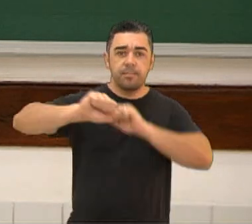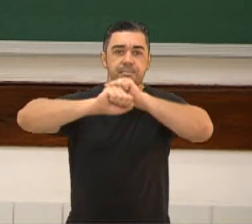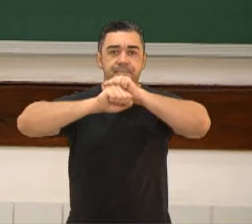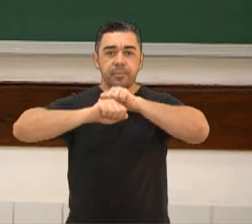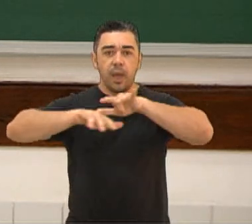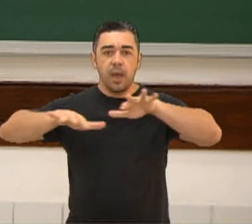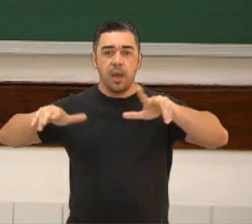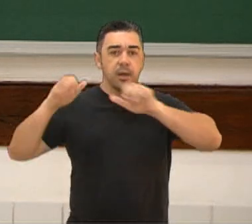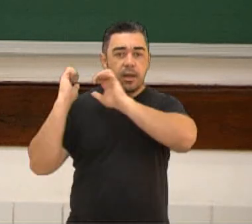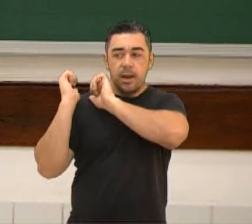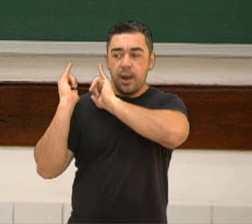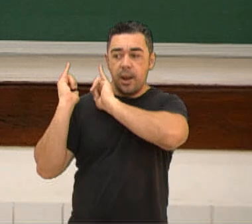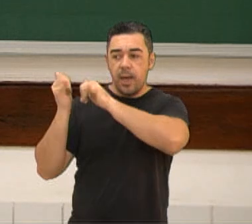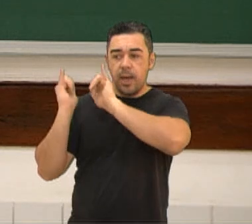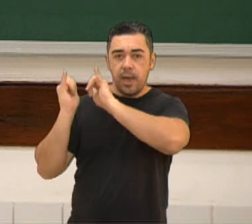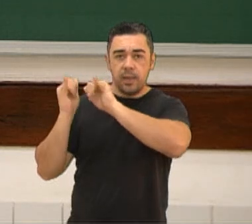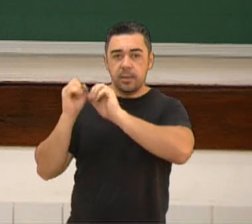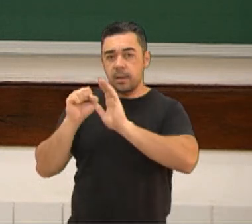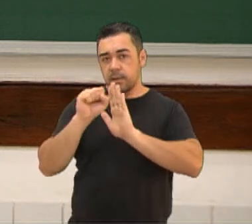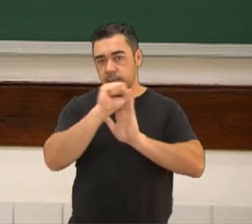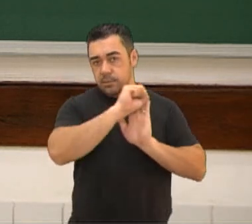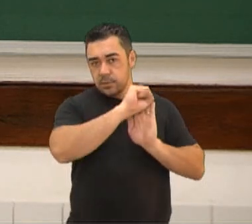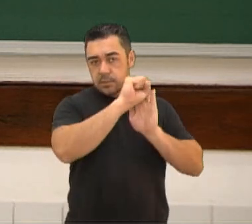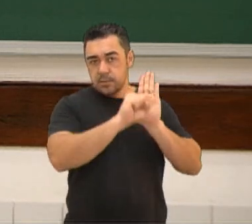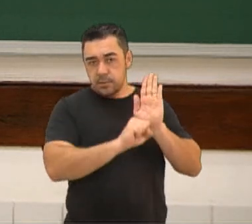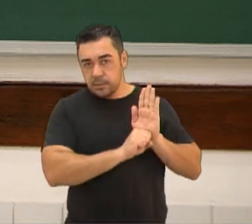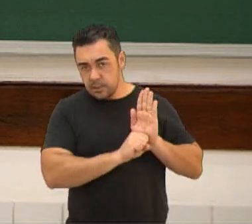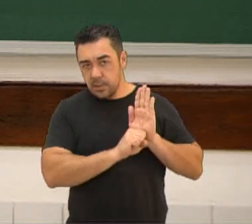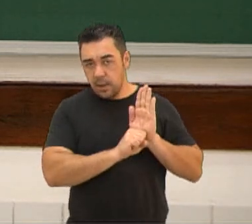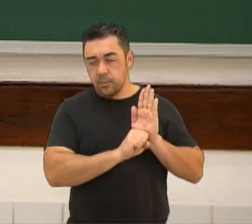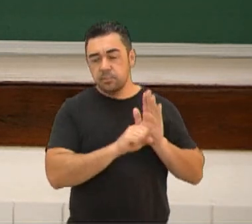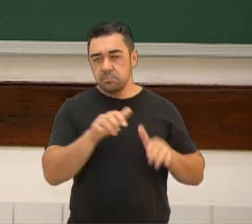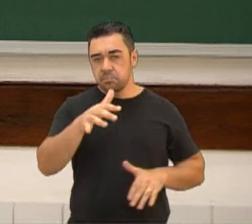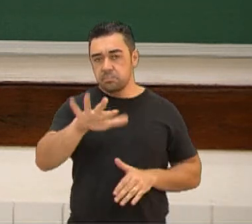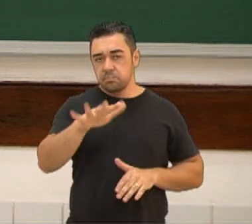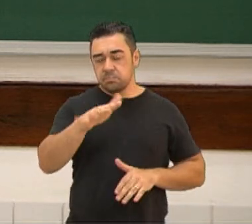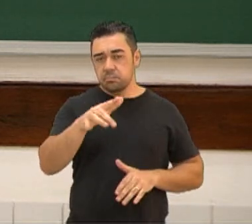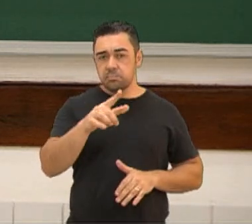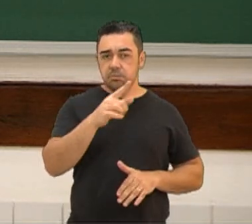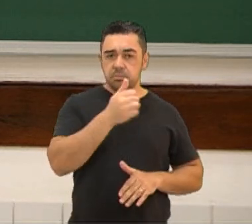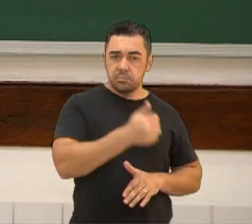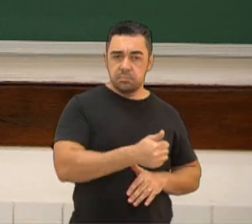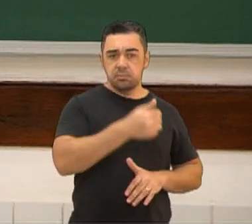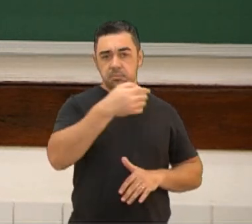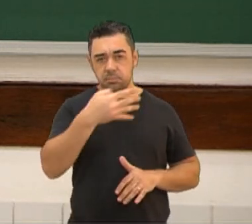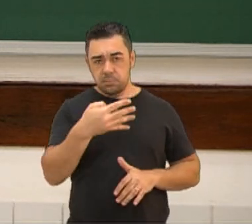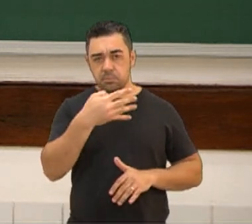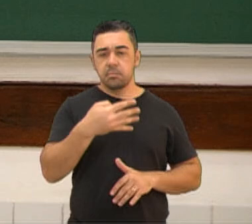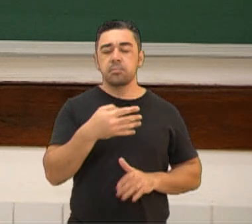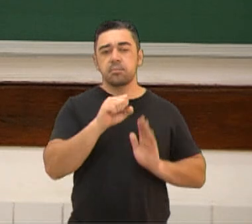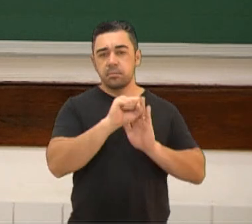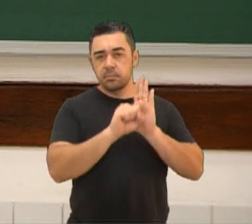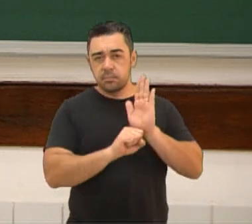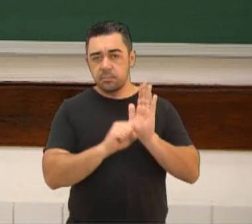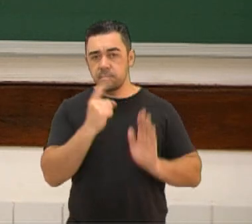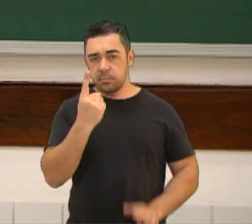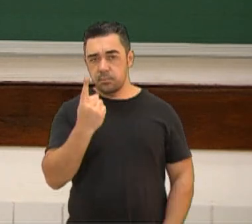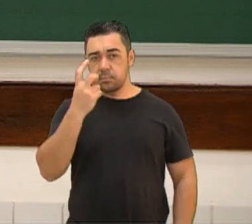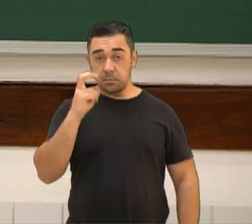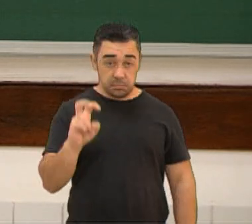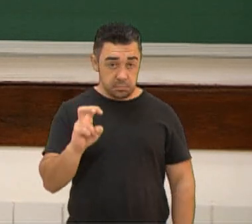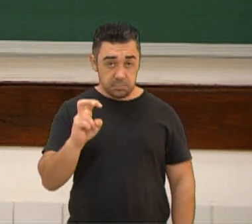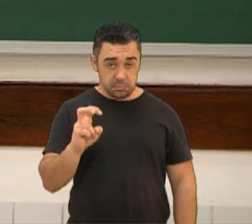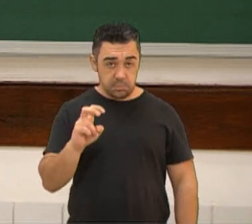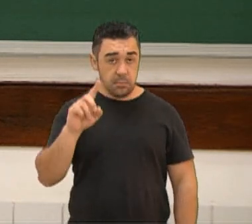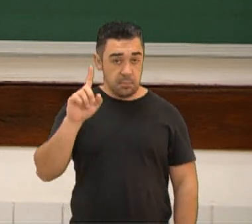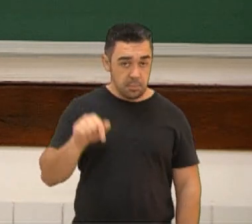ao longo dessa passagem de século, principalmente entre ali, né, o século XIV e o século XV. E isso vai